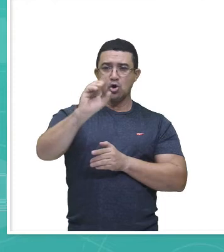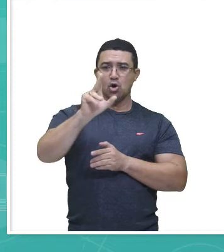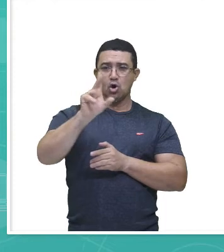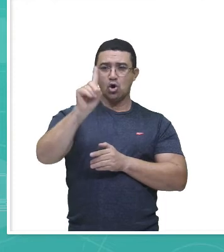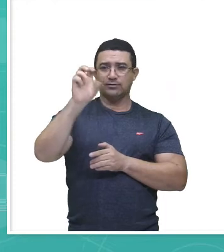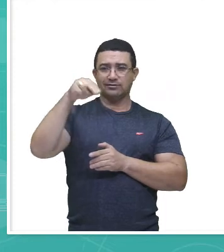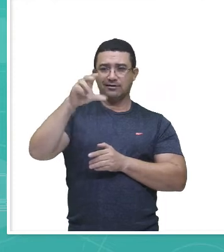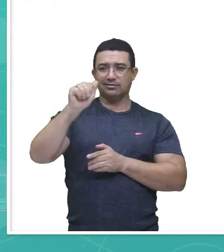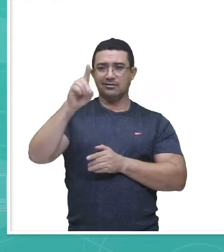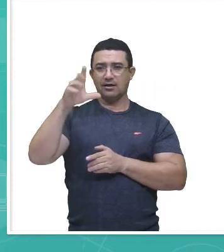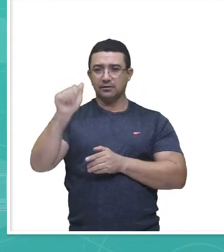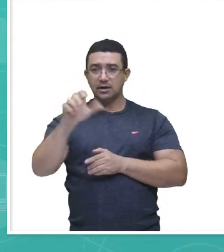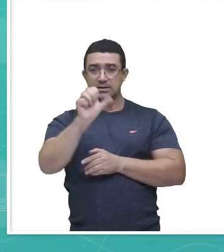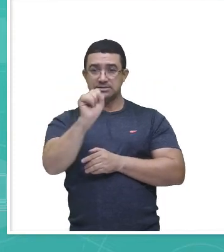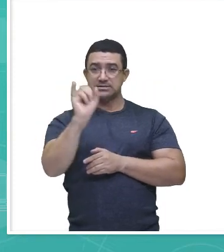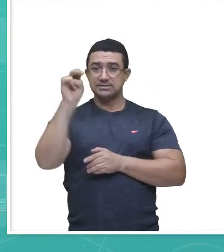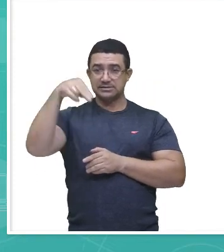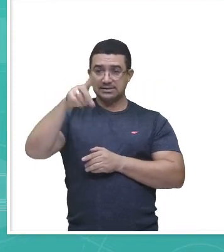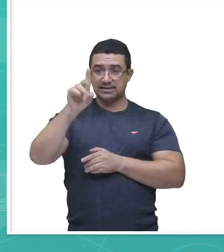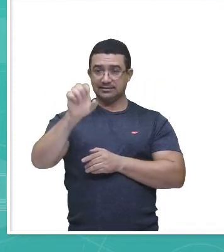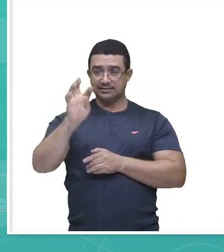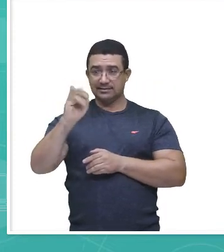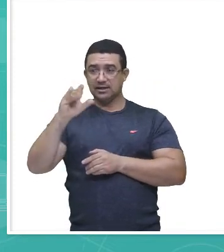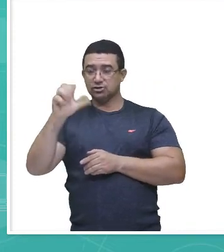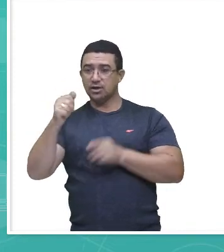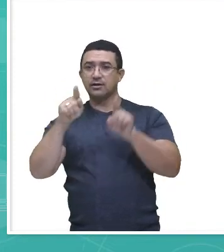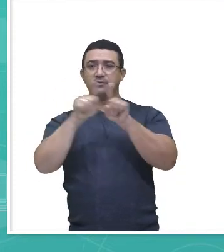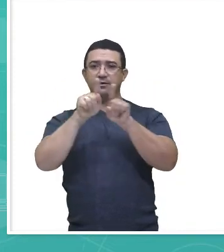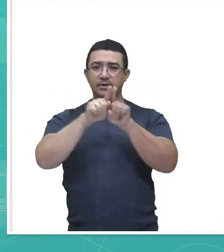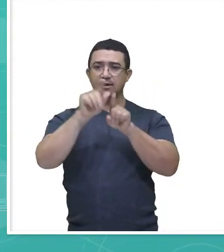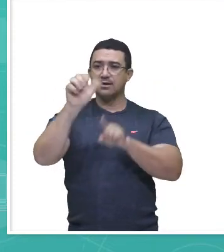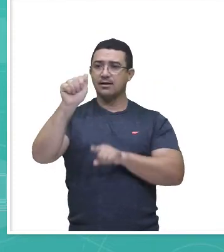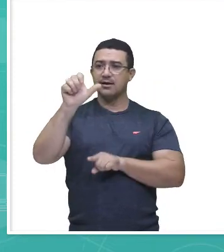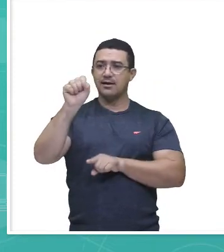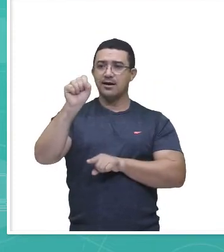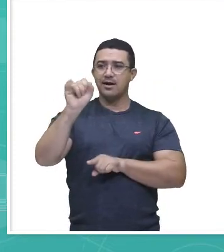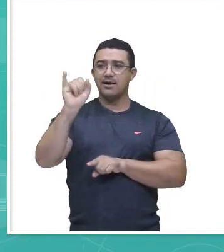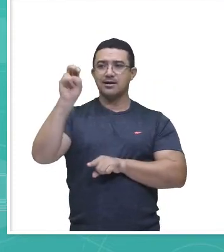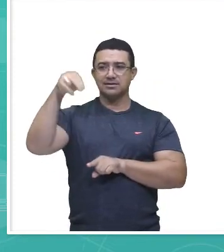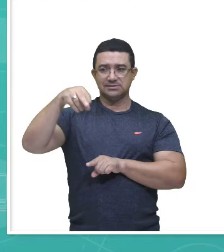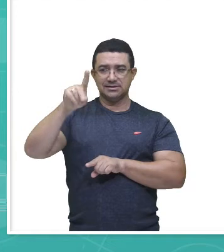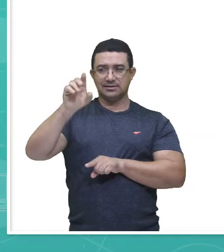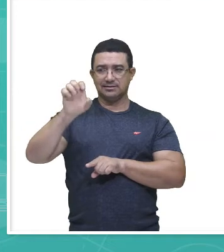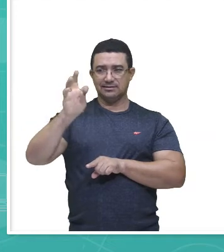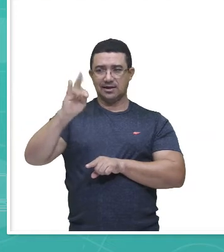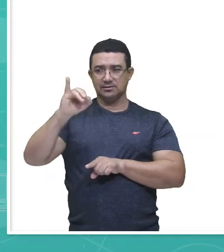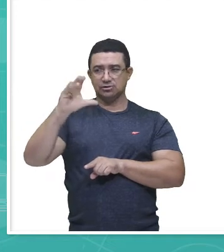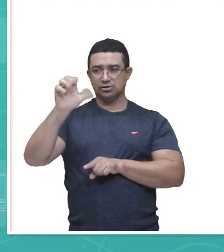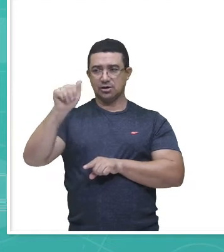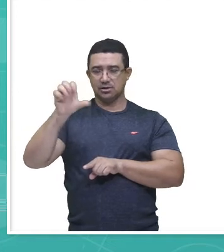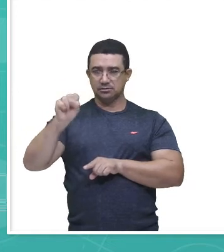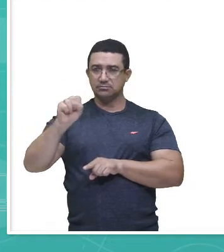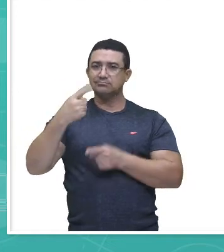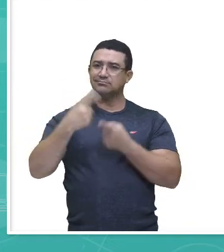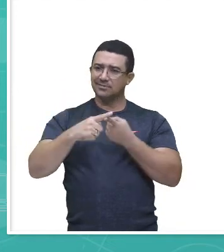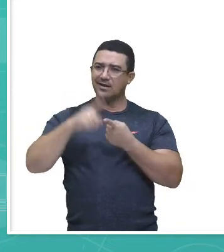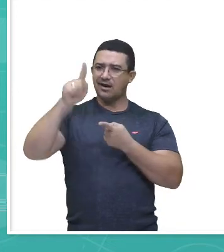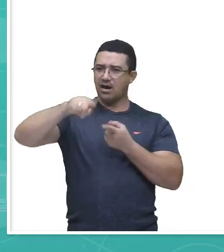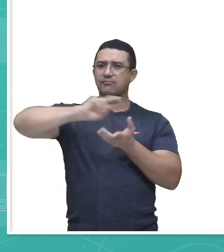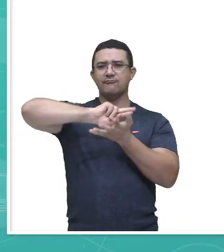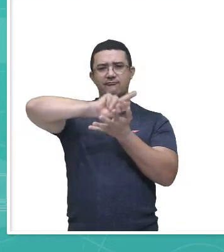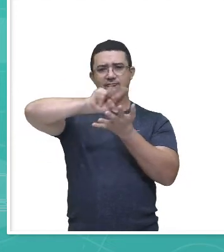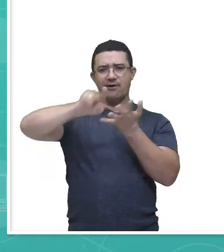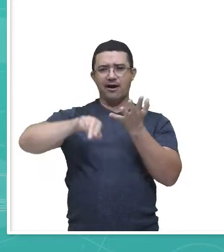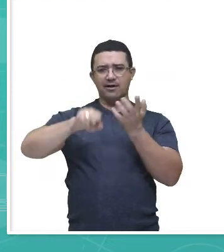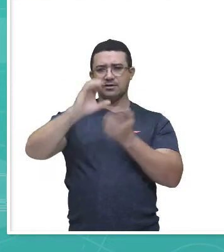e assindética, tá? Por isso que nós utilizamos, para não confundir muito, que são várias as conjunções, depois você